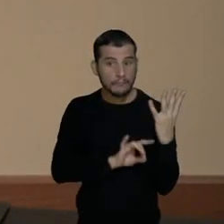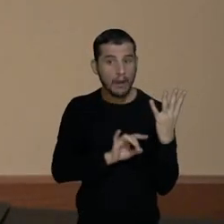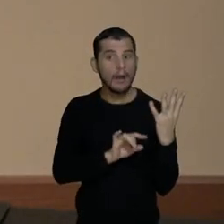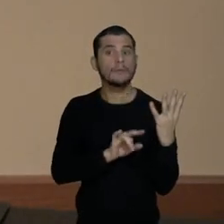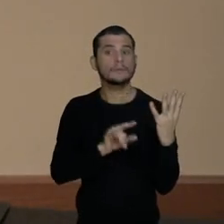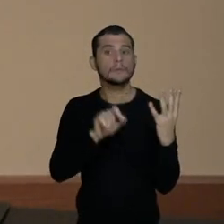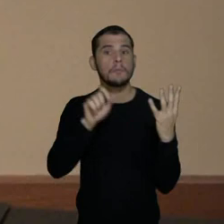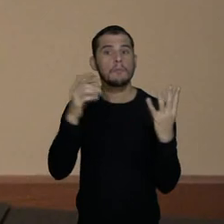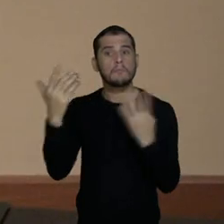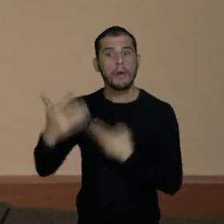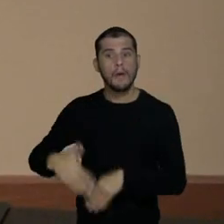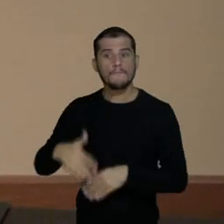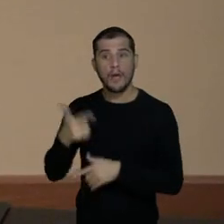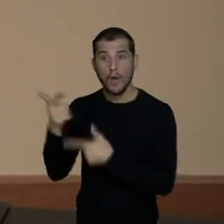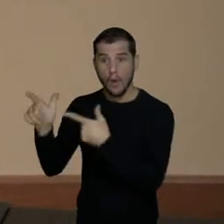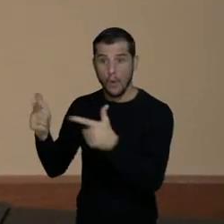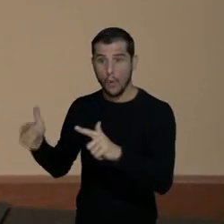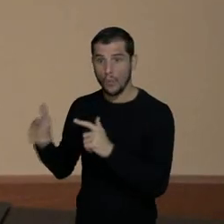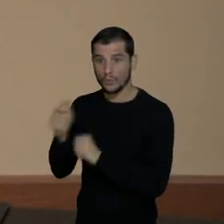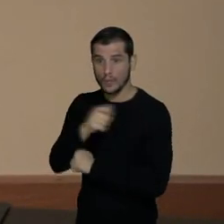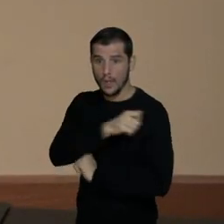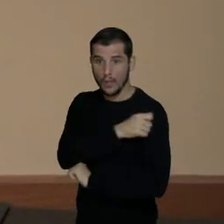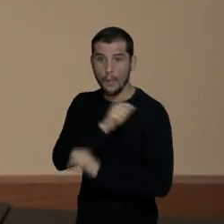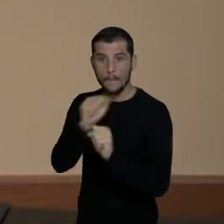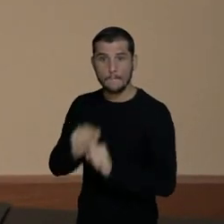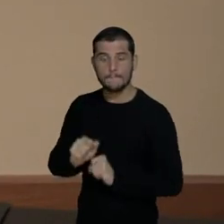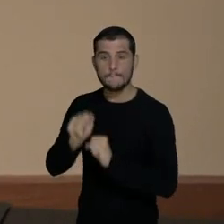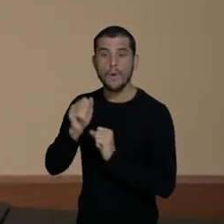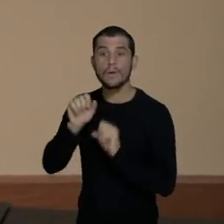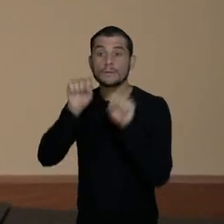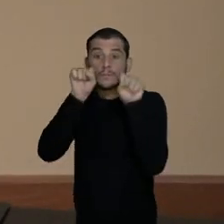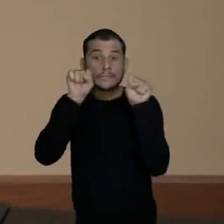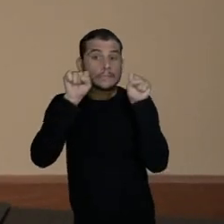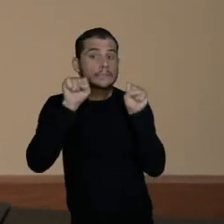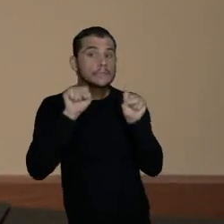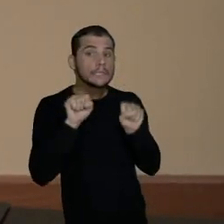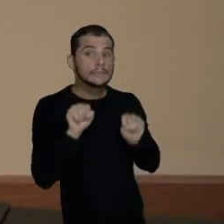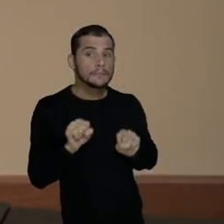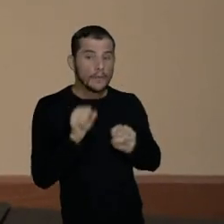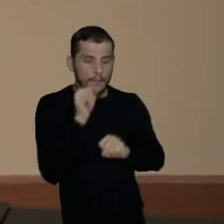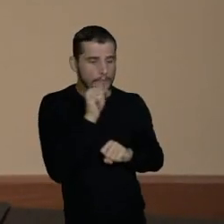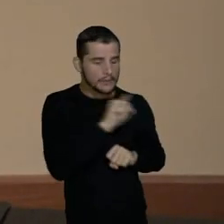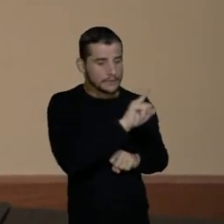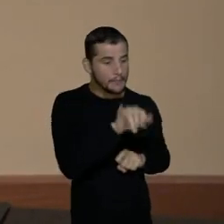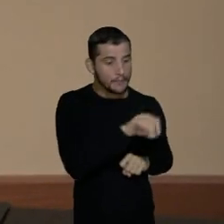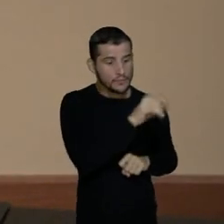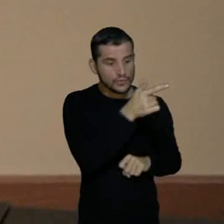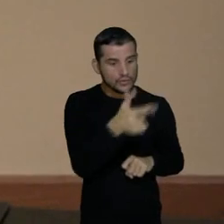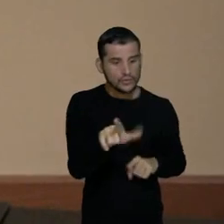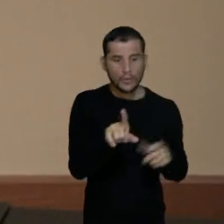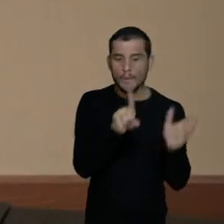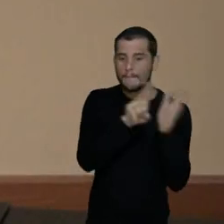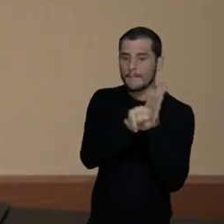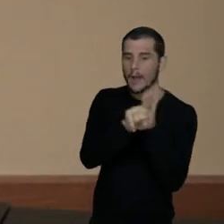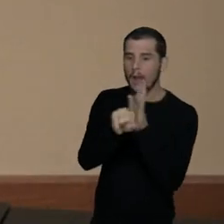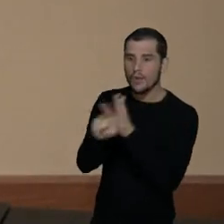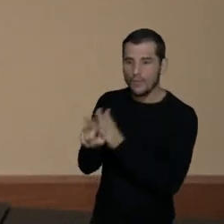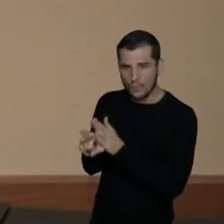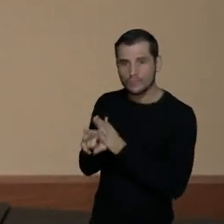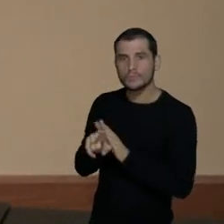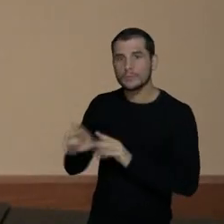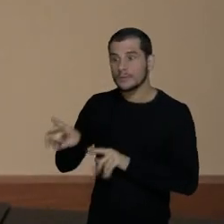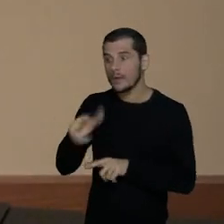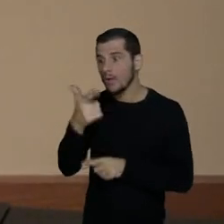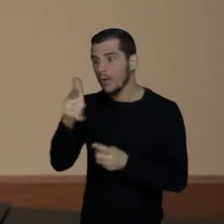como testemunha então eu faço para pro João as perguntas os outros assinam a prova junta eu faço